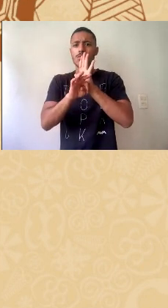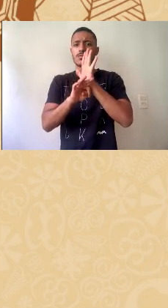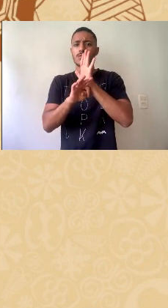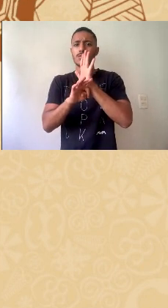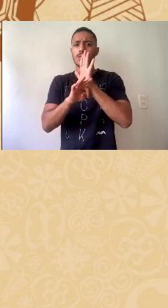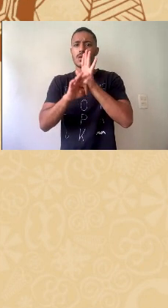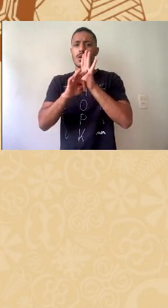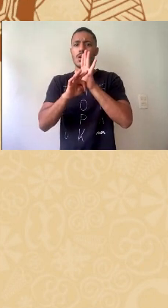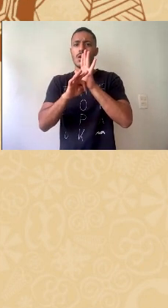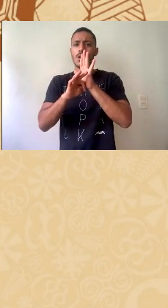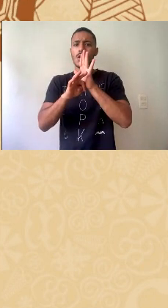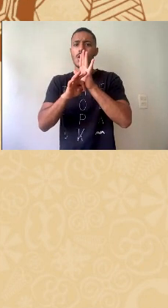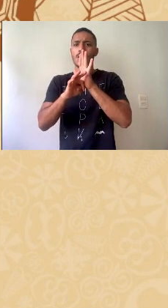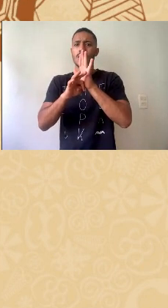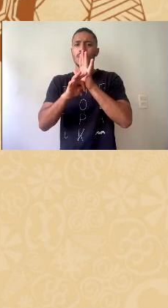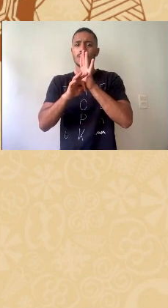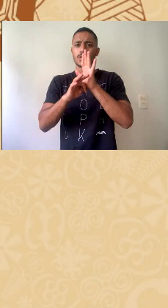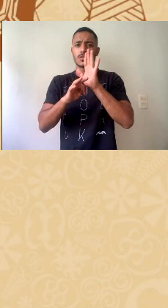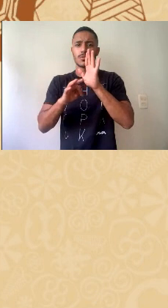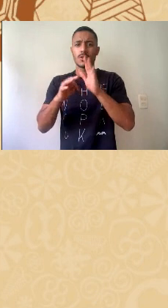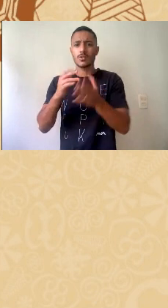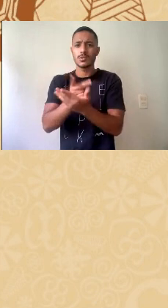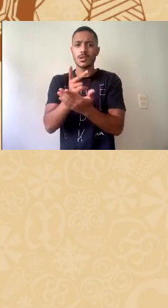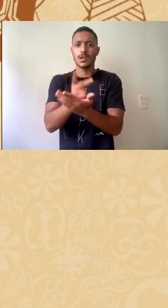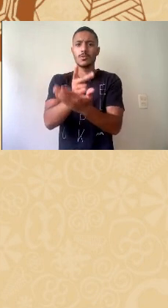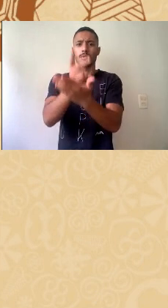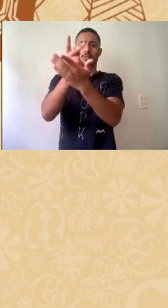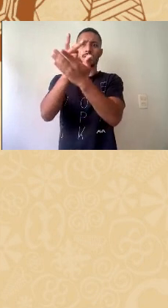de manutenção desse lugar.